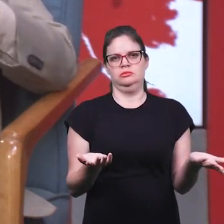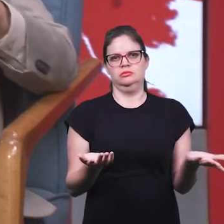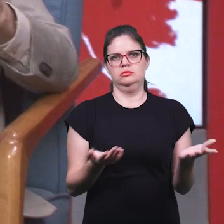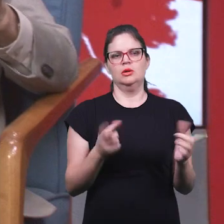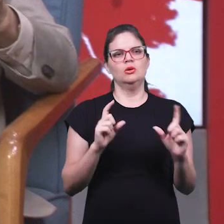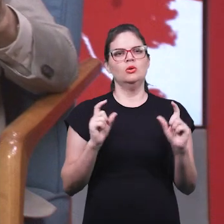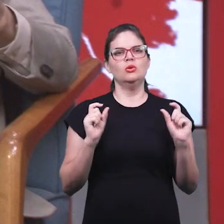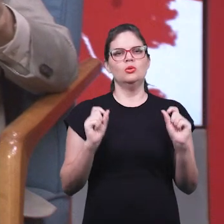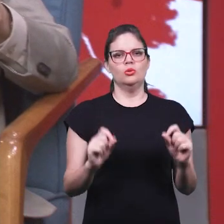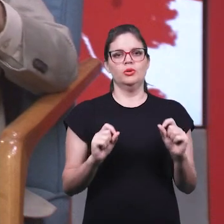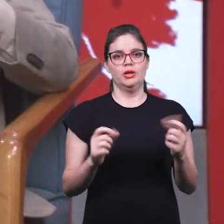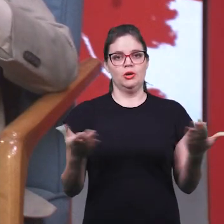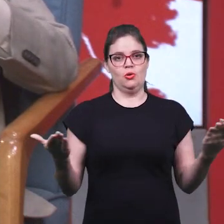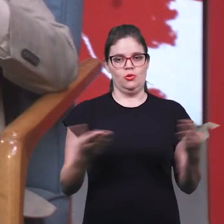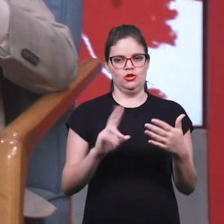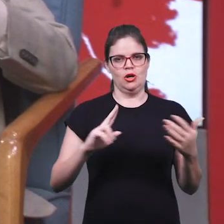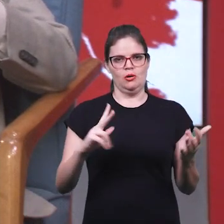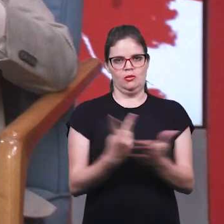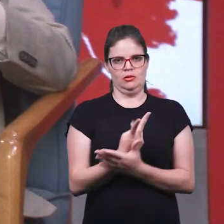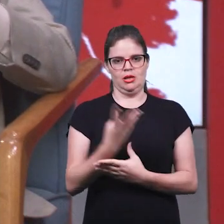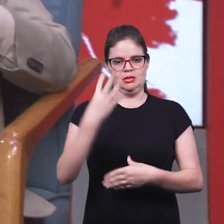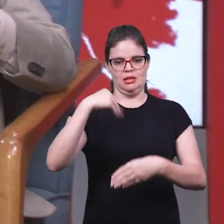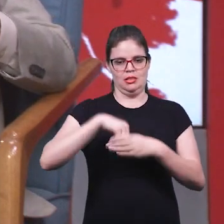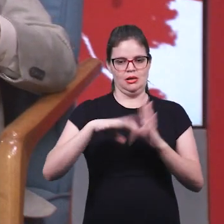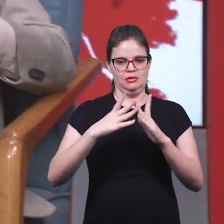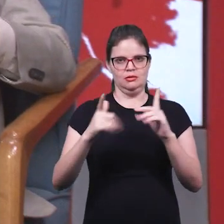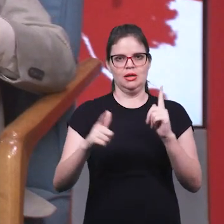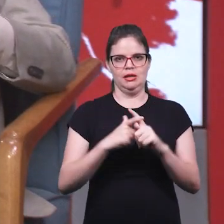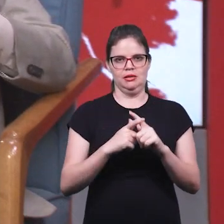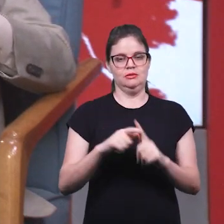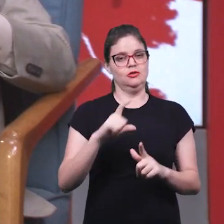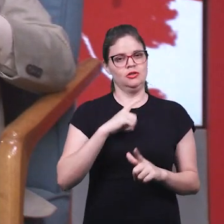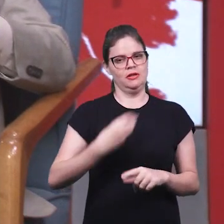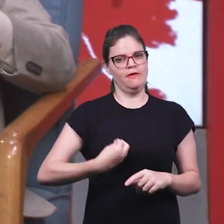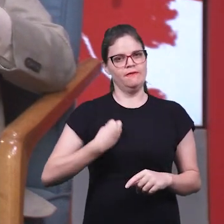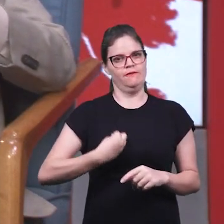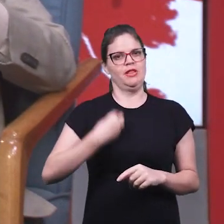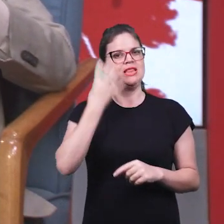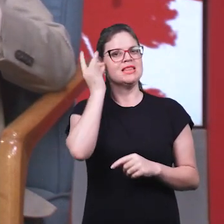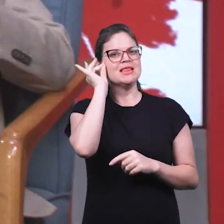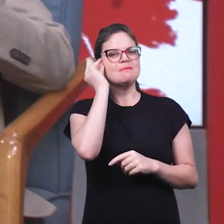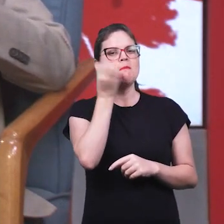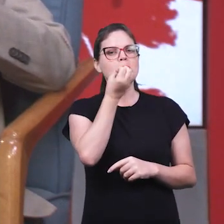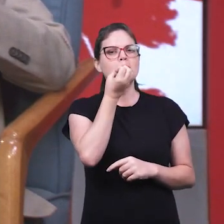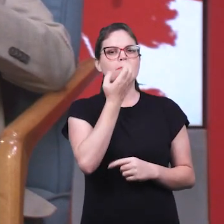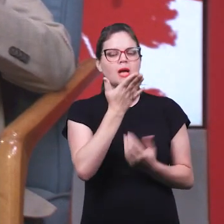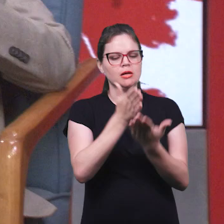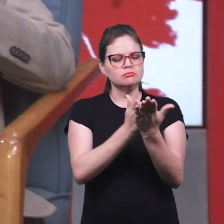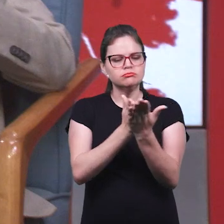O que move a igreja hoje, na sua firmeza espiritual,